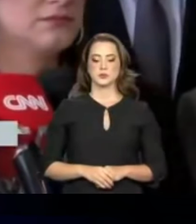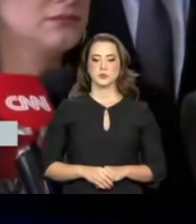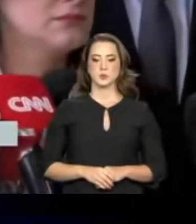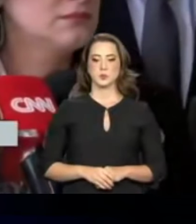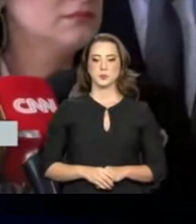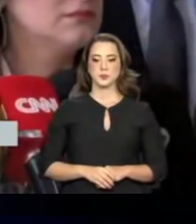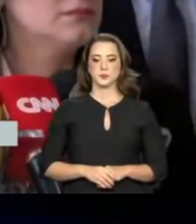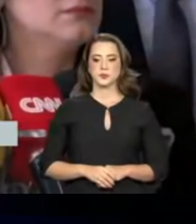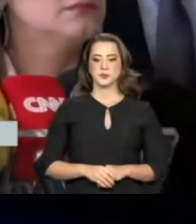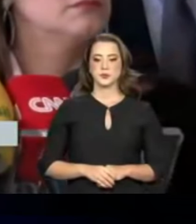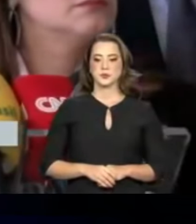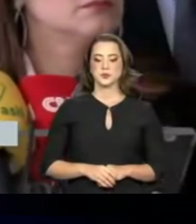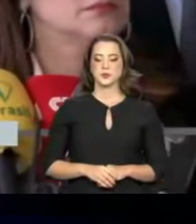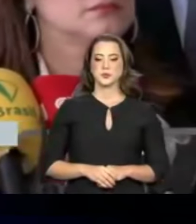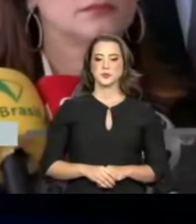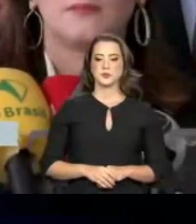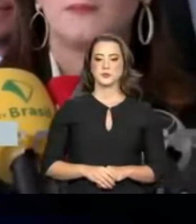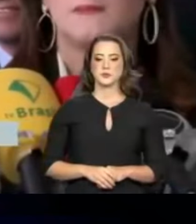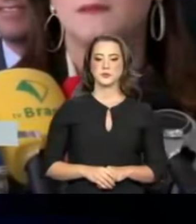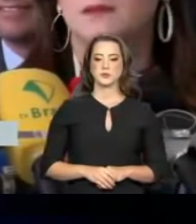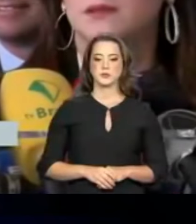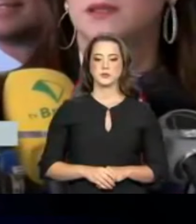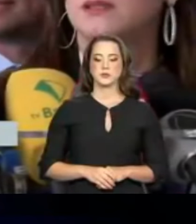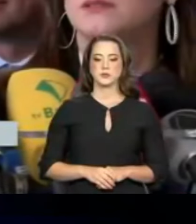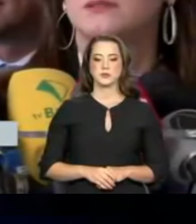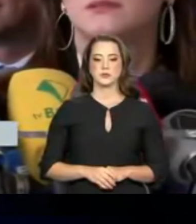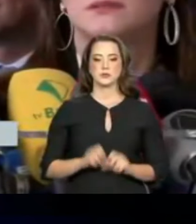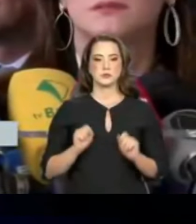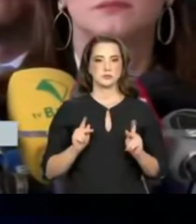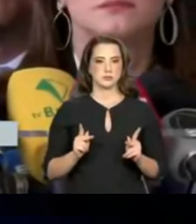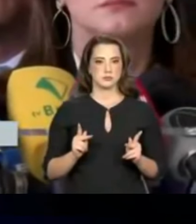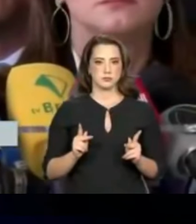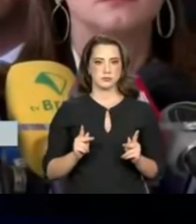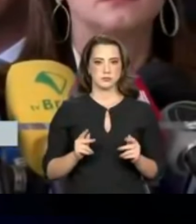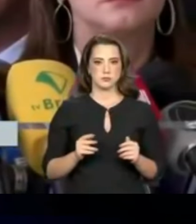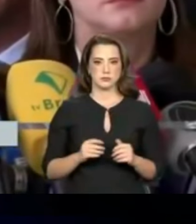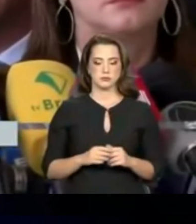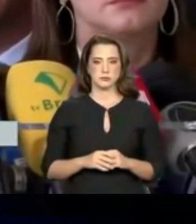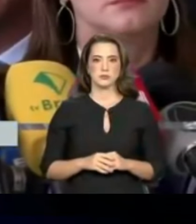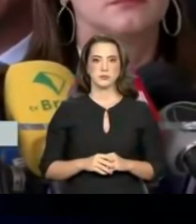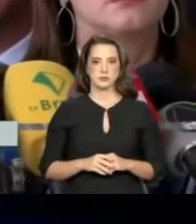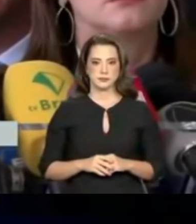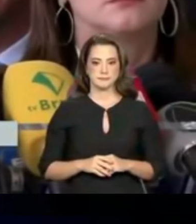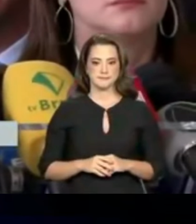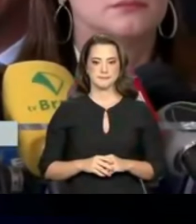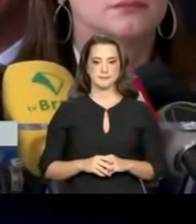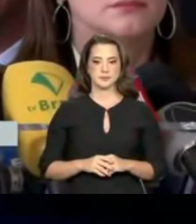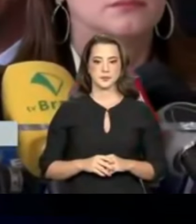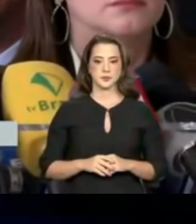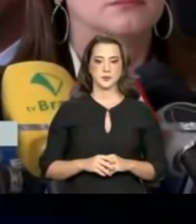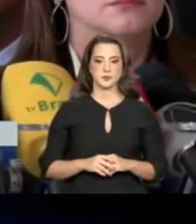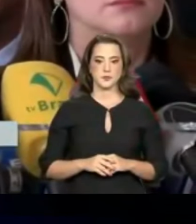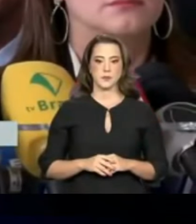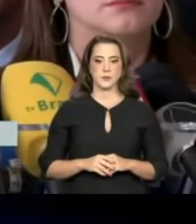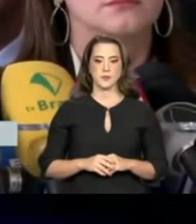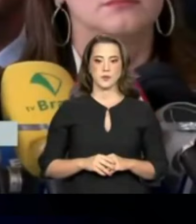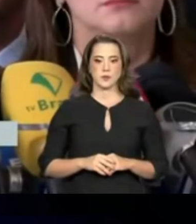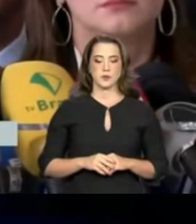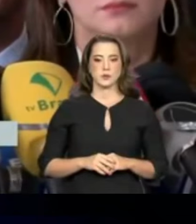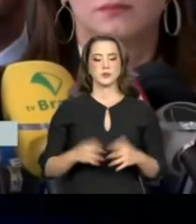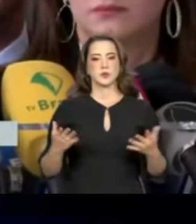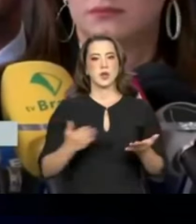foi atender a um clamor, né, das pessoas. O popular, né, o seu admirador, estava aí querendo